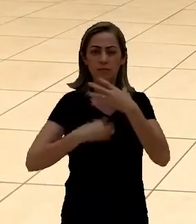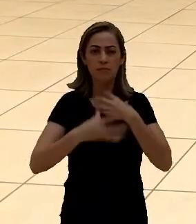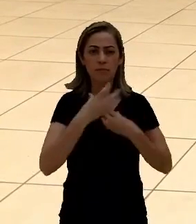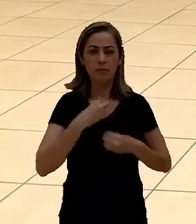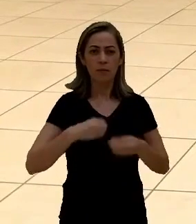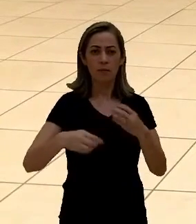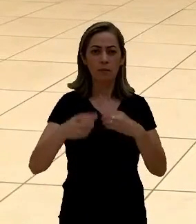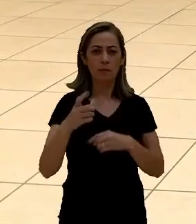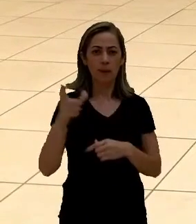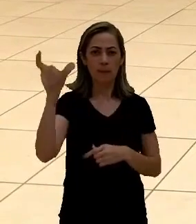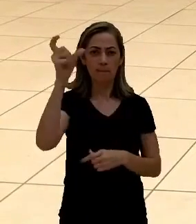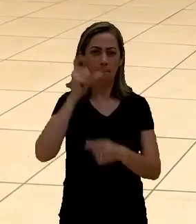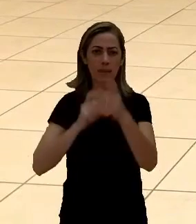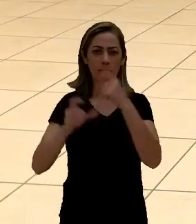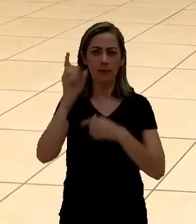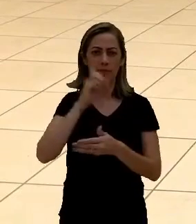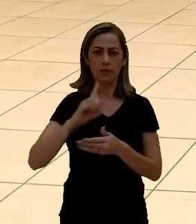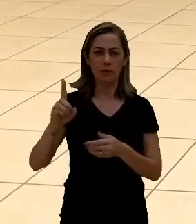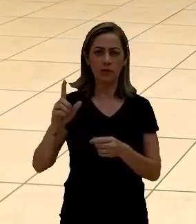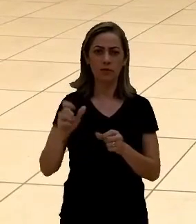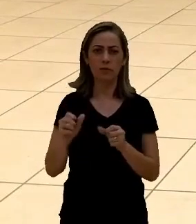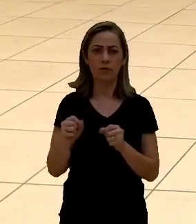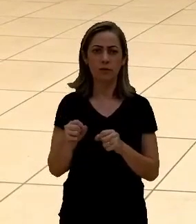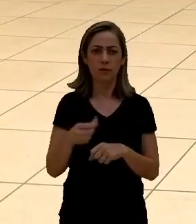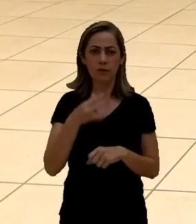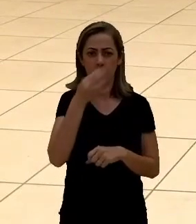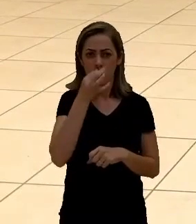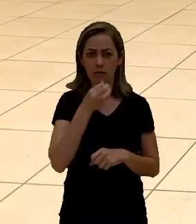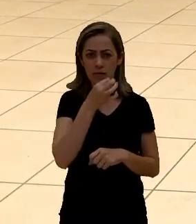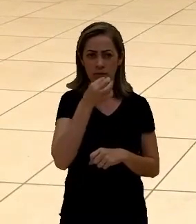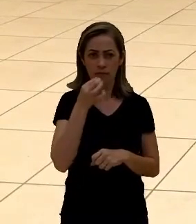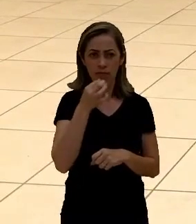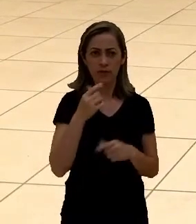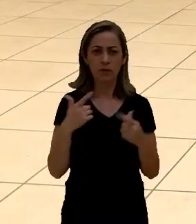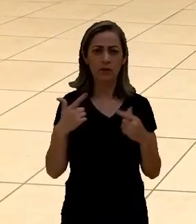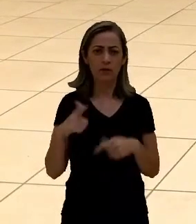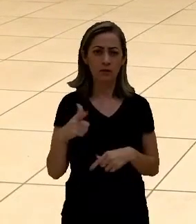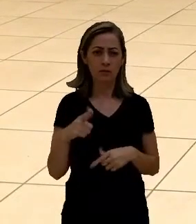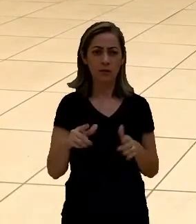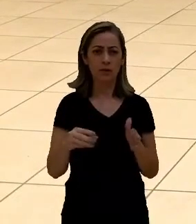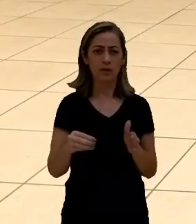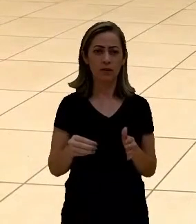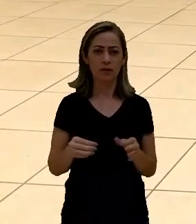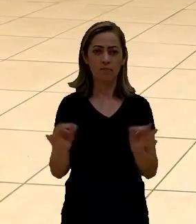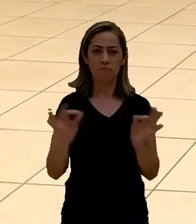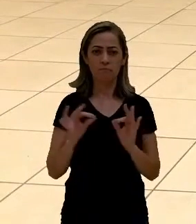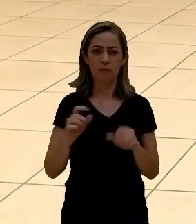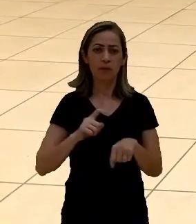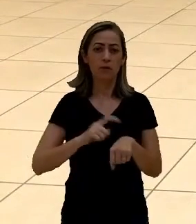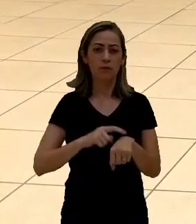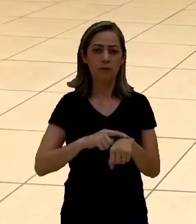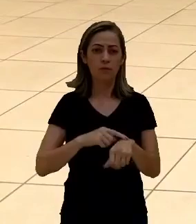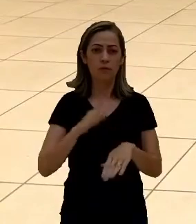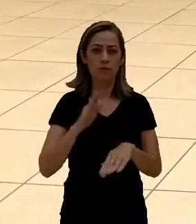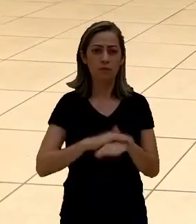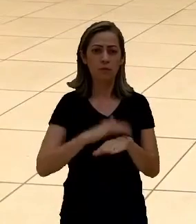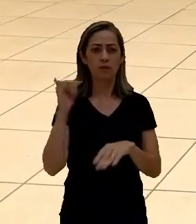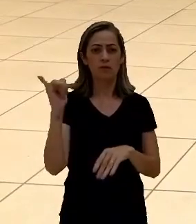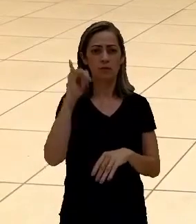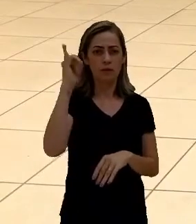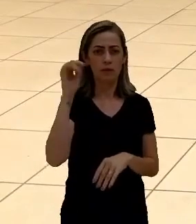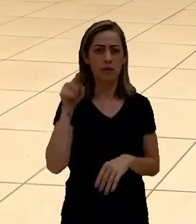aqueles que podem né que que não tem nenhum impedimento então o momento Ápice vai ser